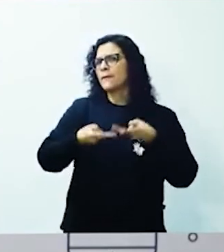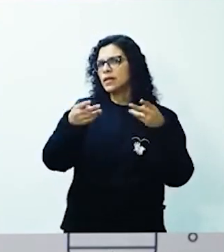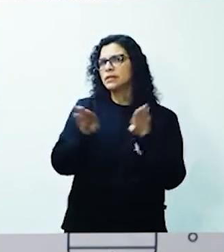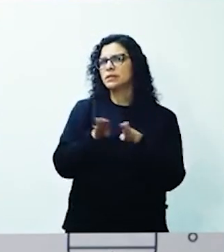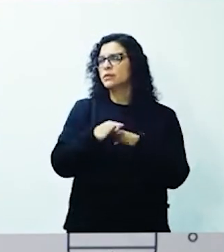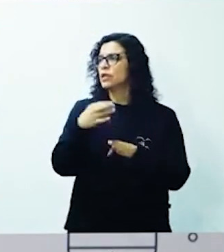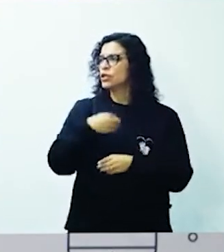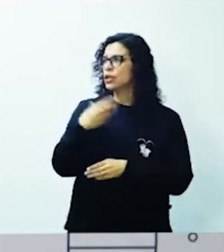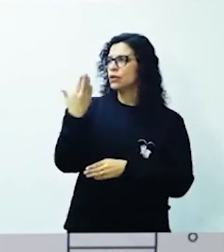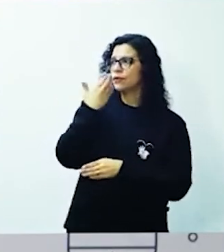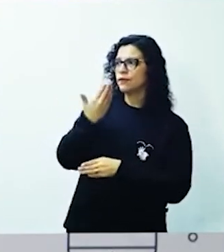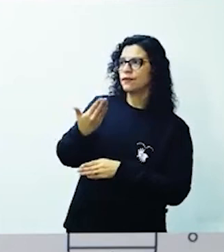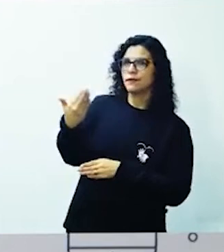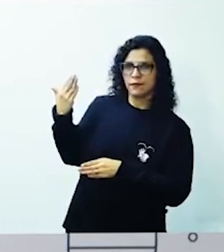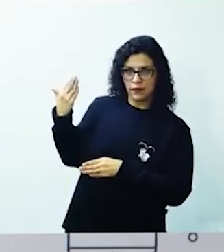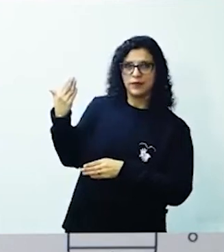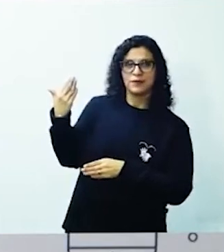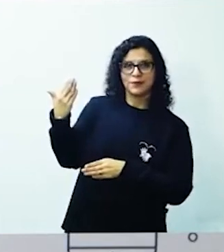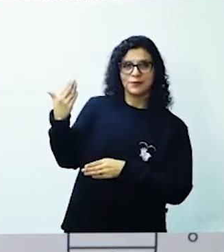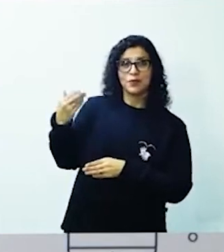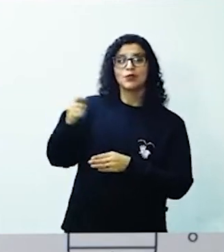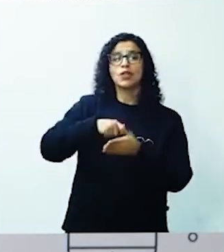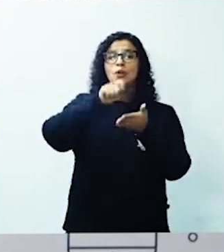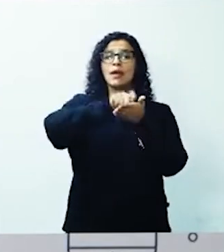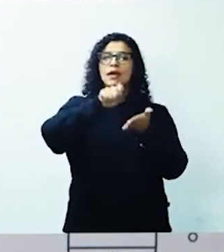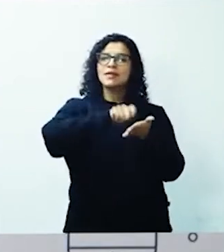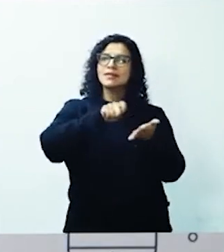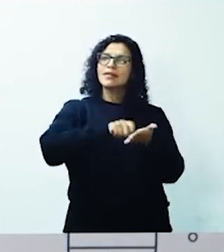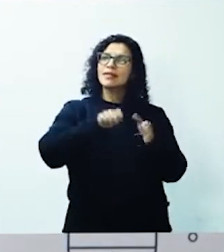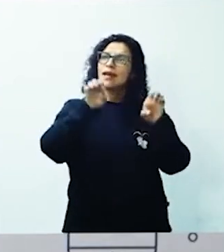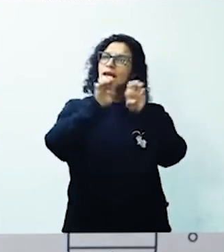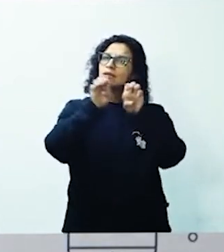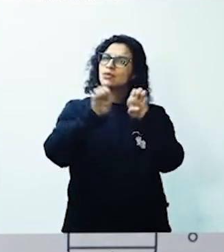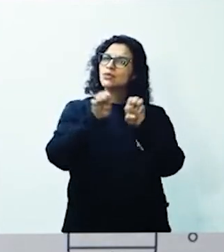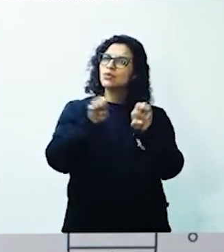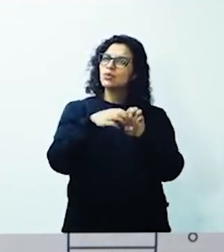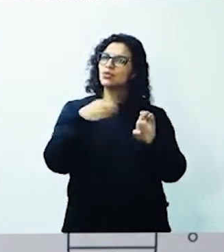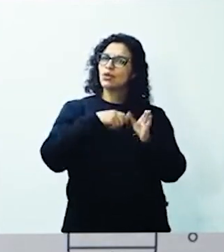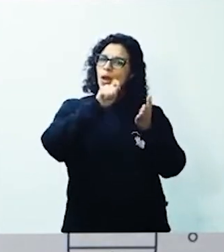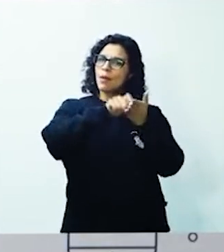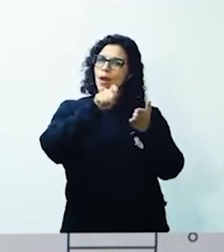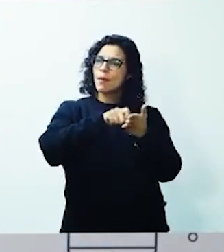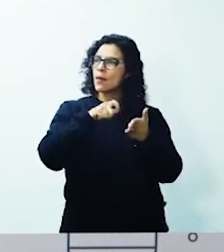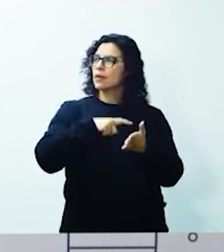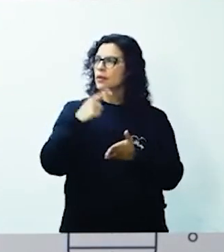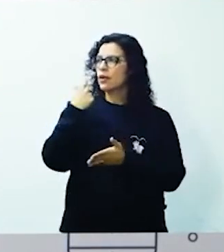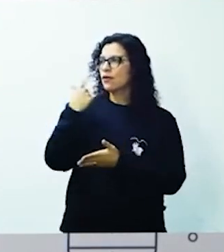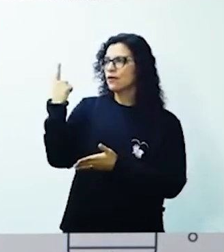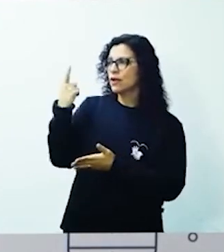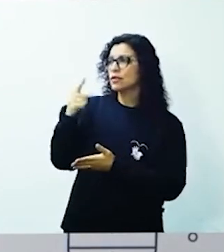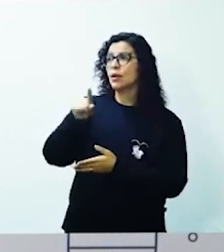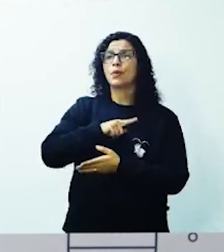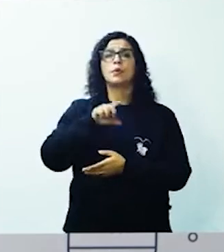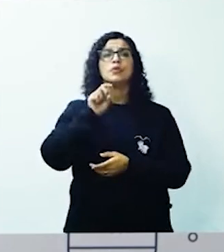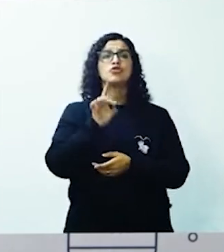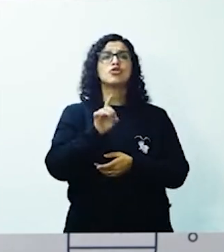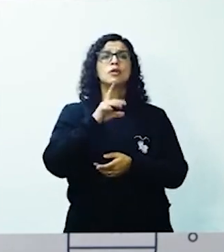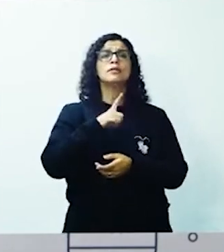como ele é disposto, né, como ele está escrito. Qual é a estrutura? Olha só, aqui no terceiro verso, por